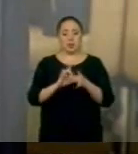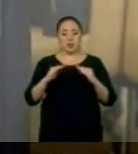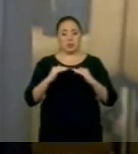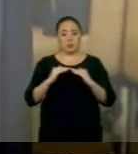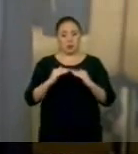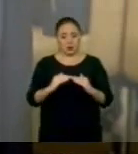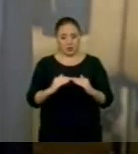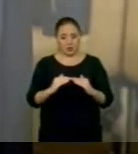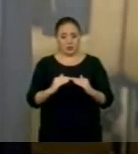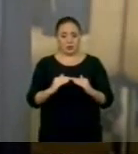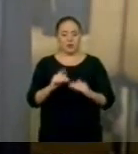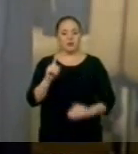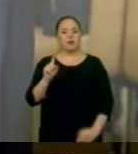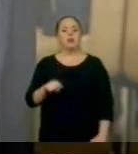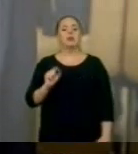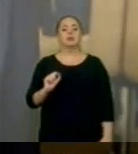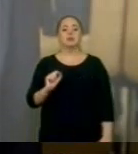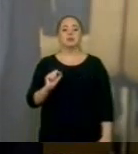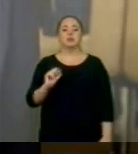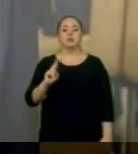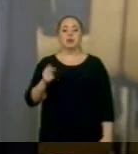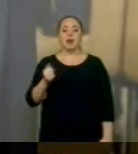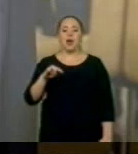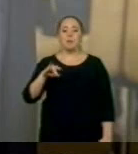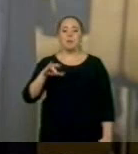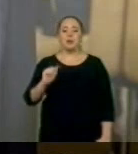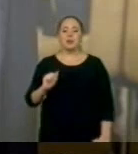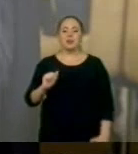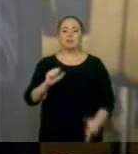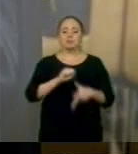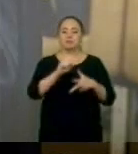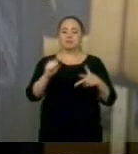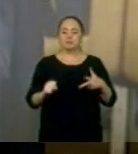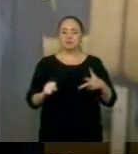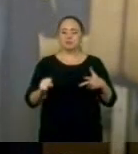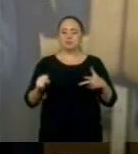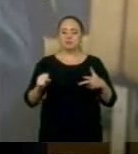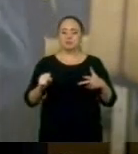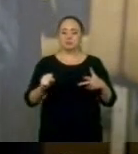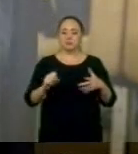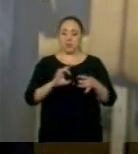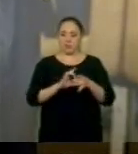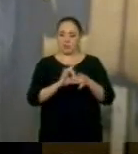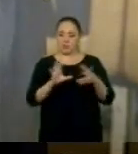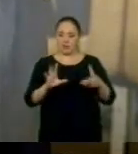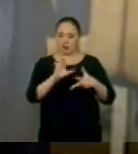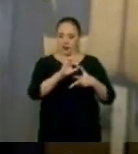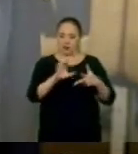é a harmonia dos poderes, a independência e a harmonia dos